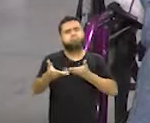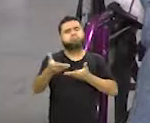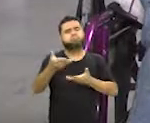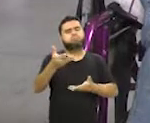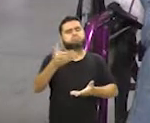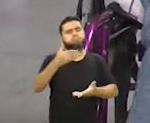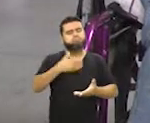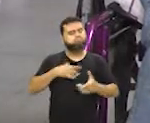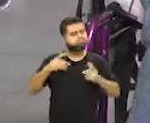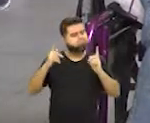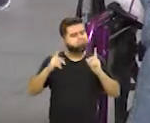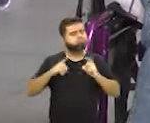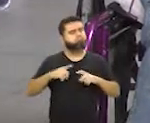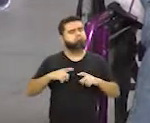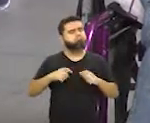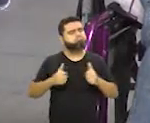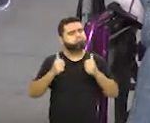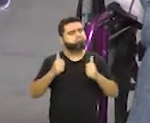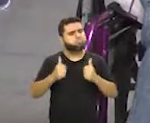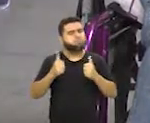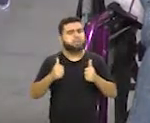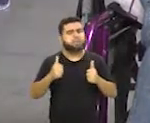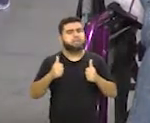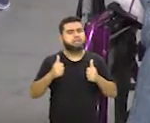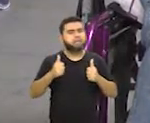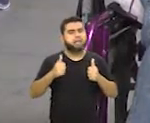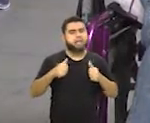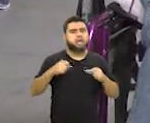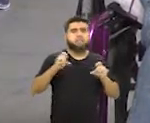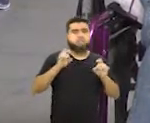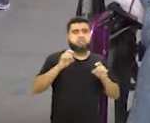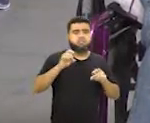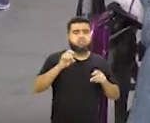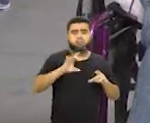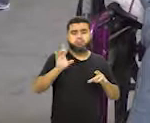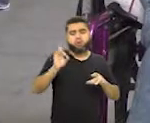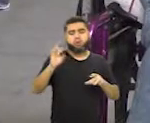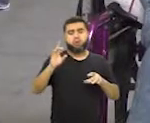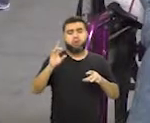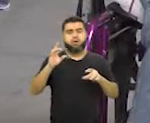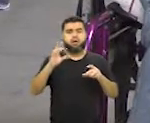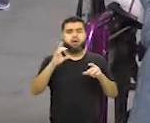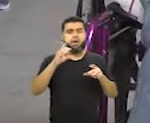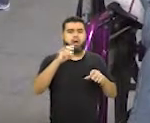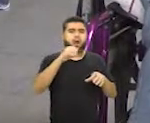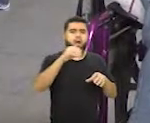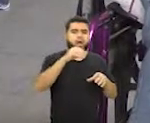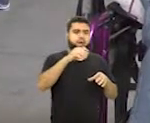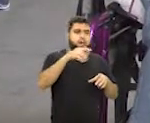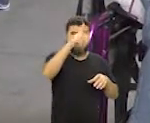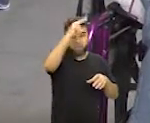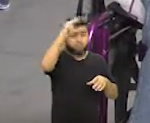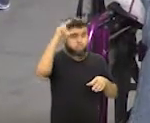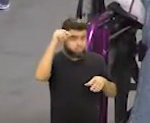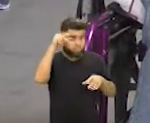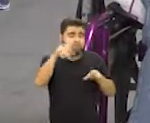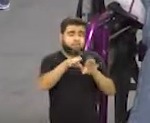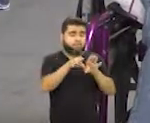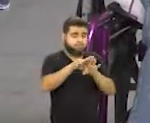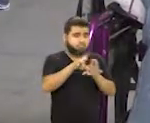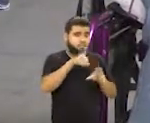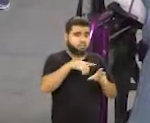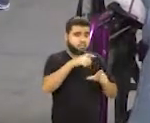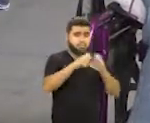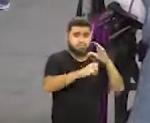atendimento digno e de qualidade municipal, né? Não só aquele que é prestado pelas entidades